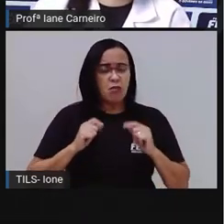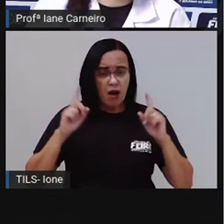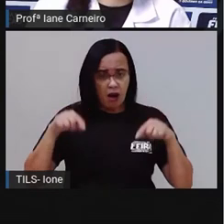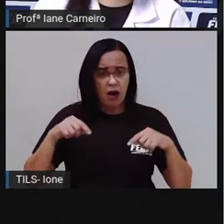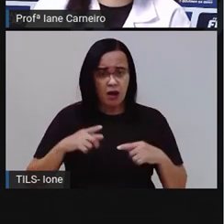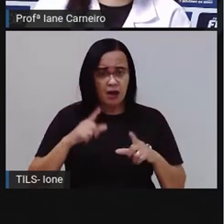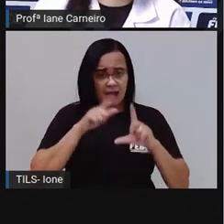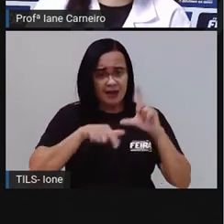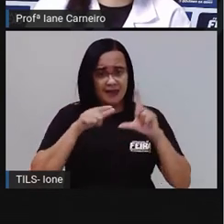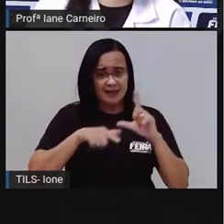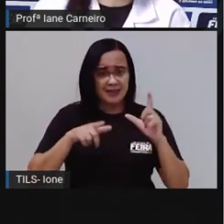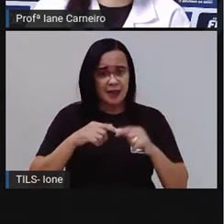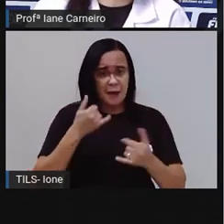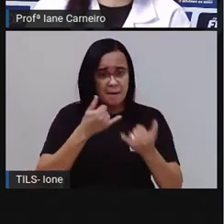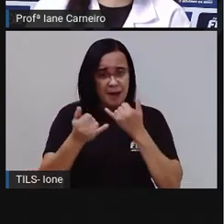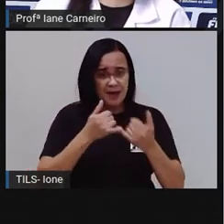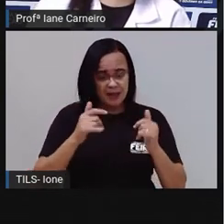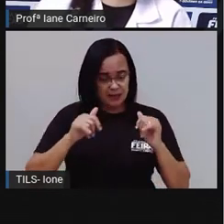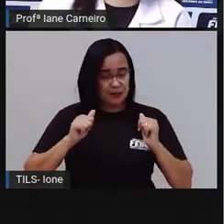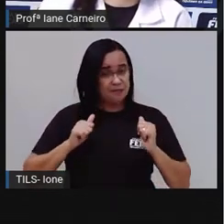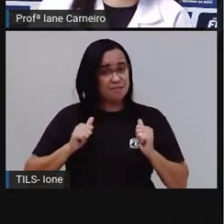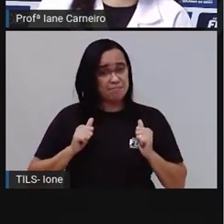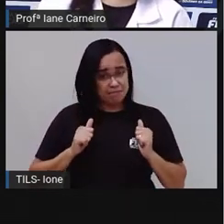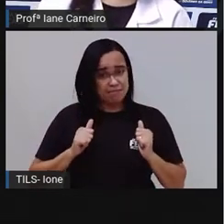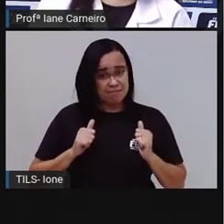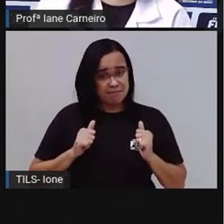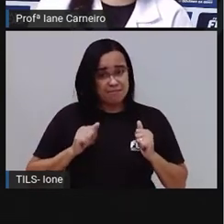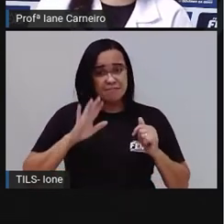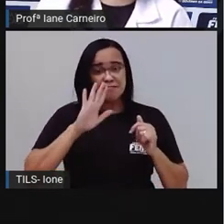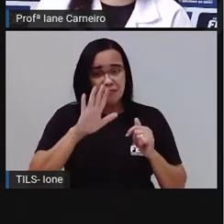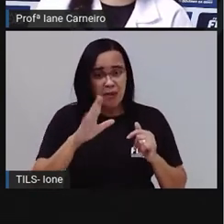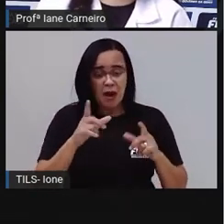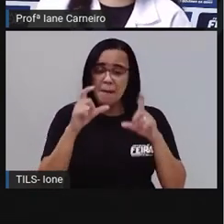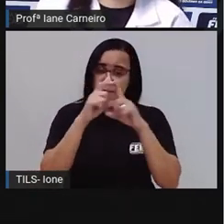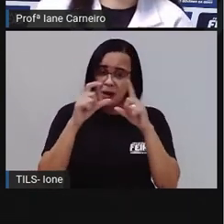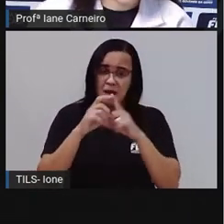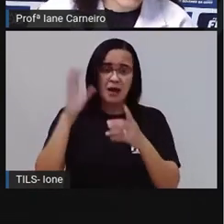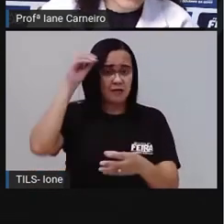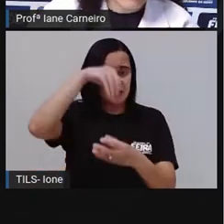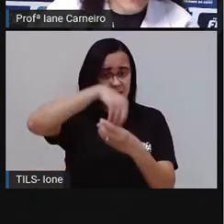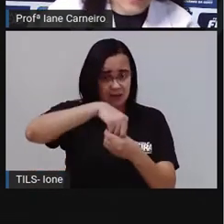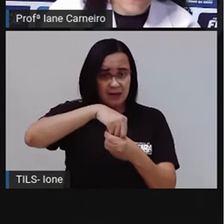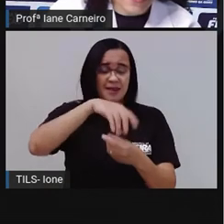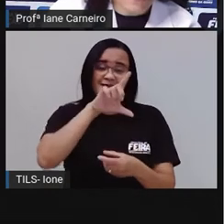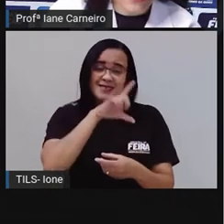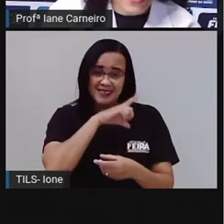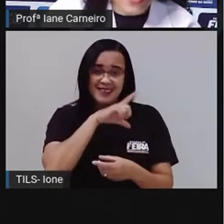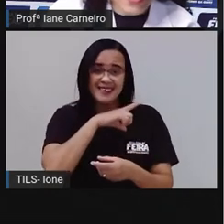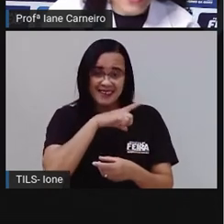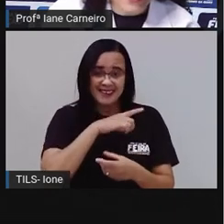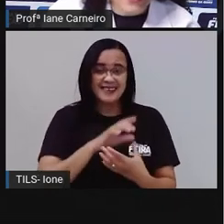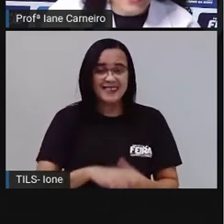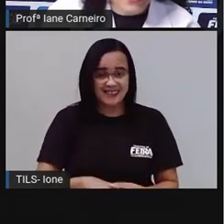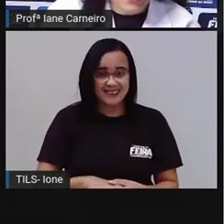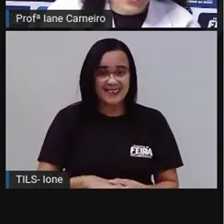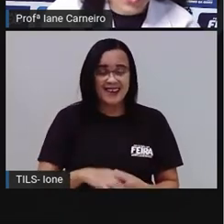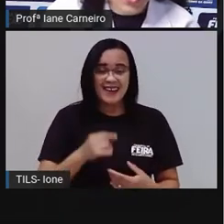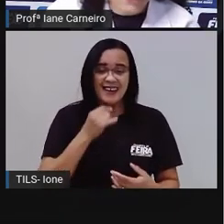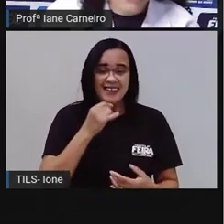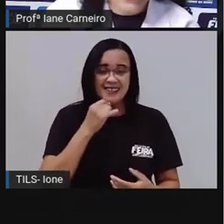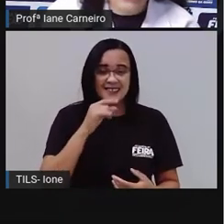só estar acompanhada da vogal no início da palavra. Lembram que a gente teve uma aula que nós escrevemos a palavra